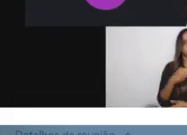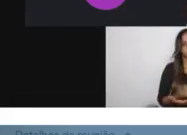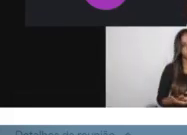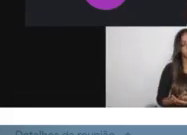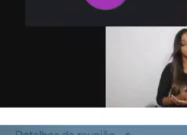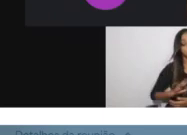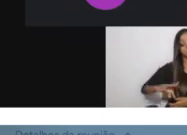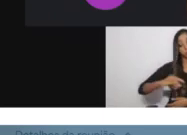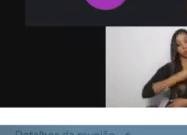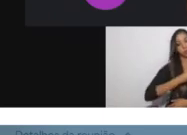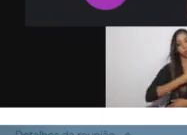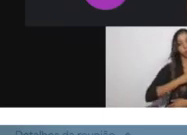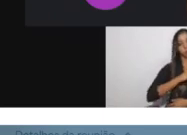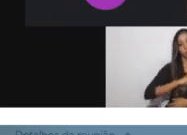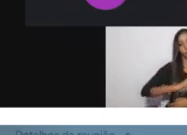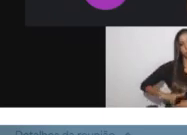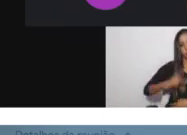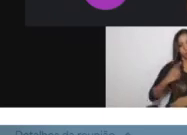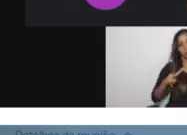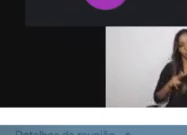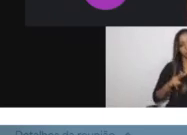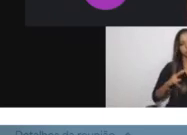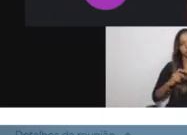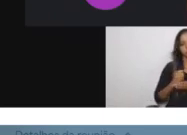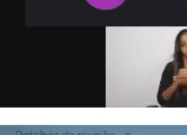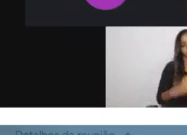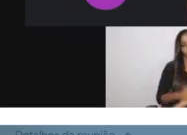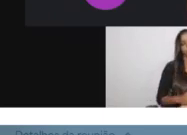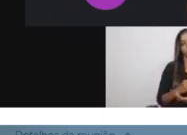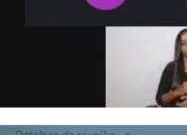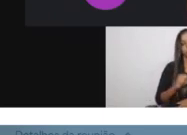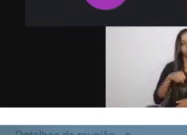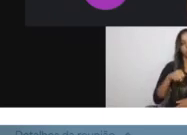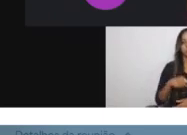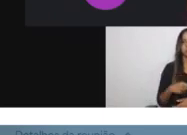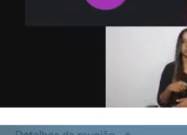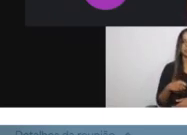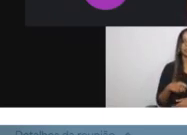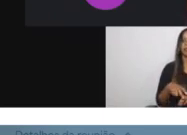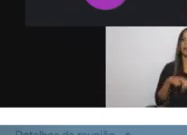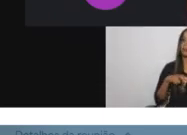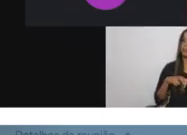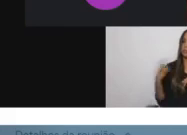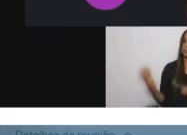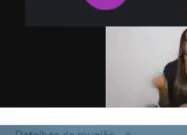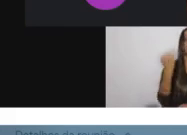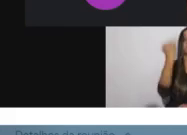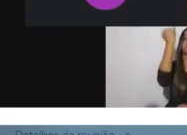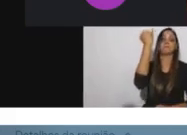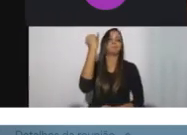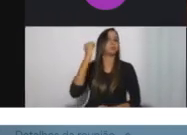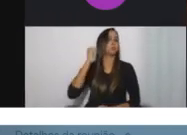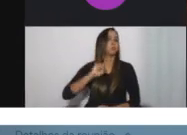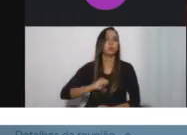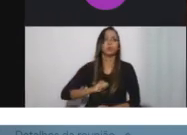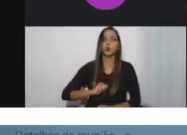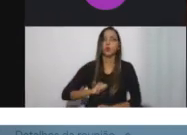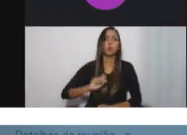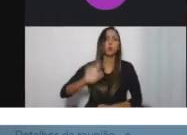Legislativa, por causa dessa relevância. Essa relevância que tem que ser levada em consideração. Muito obrigado a todos.